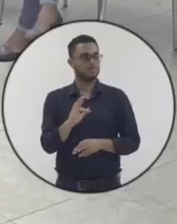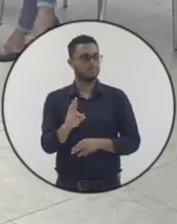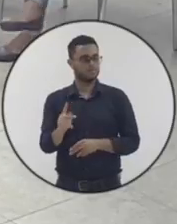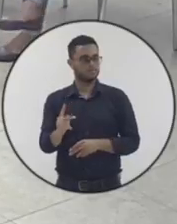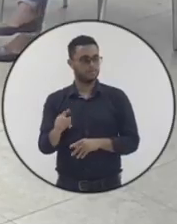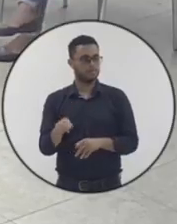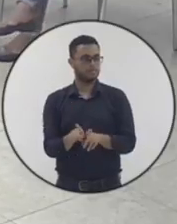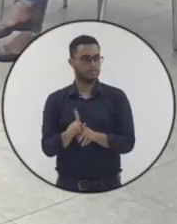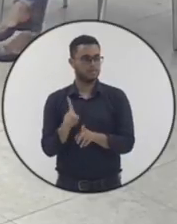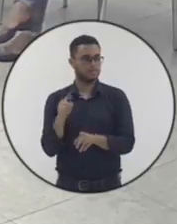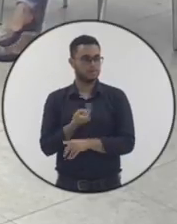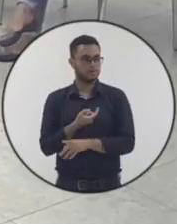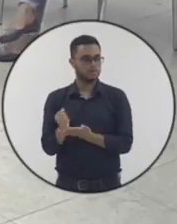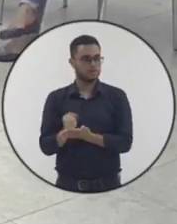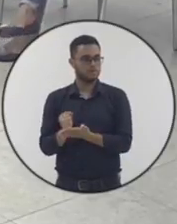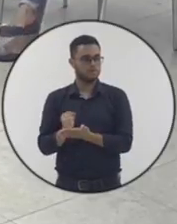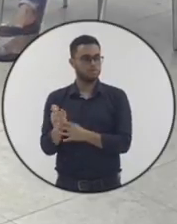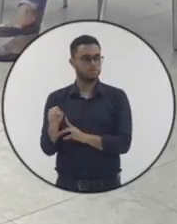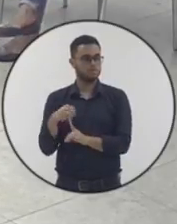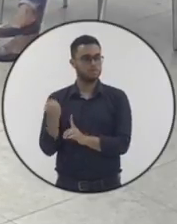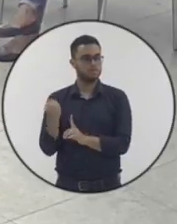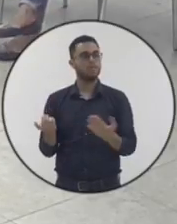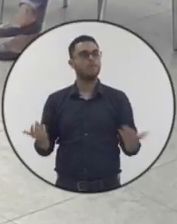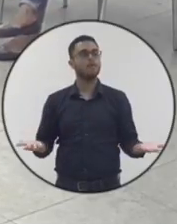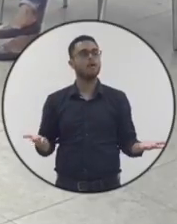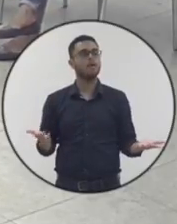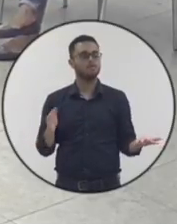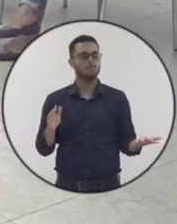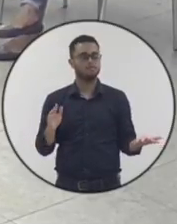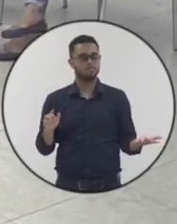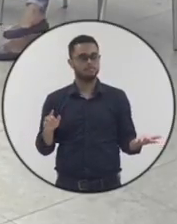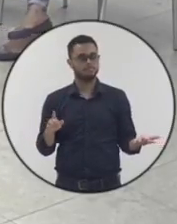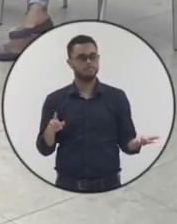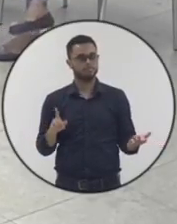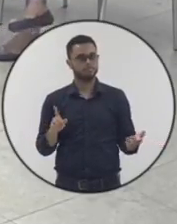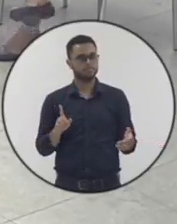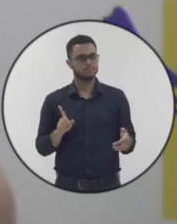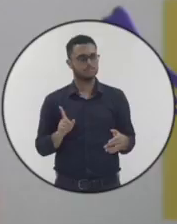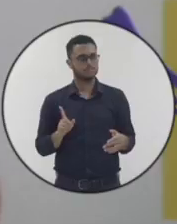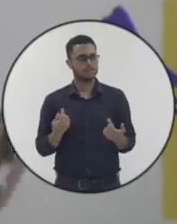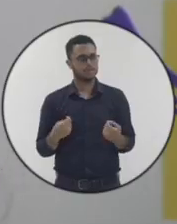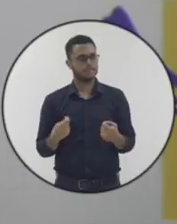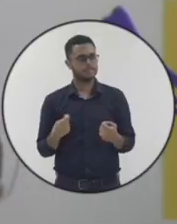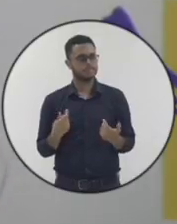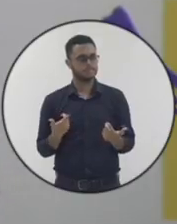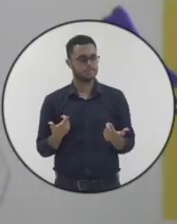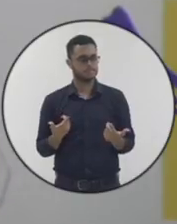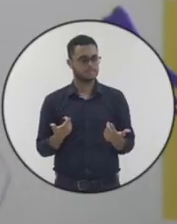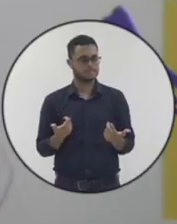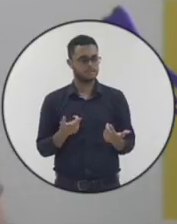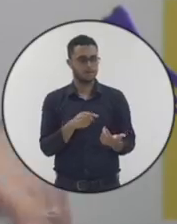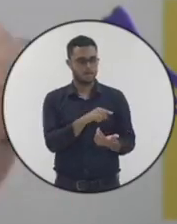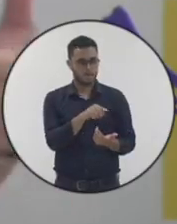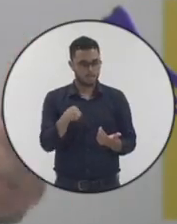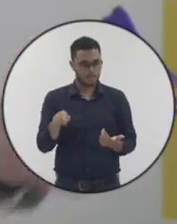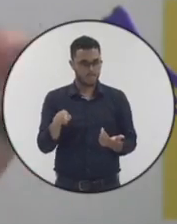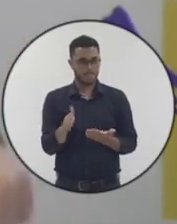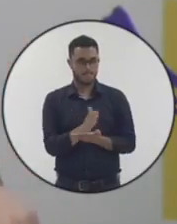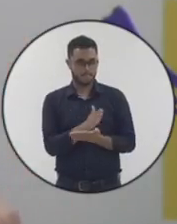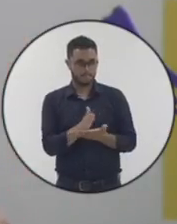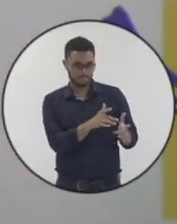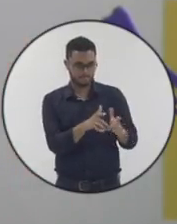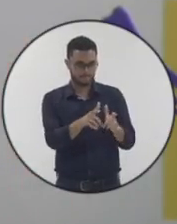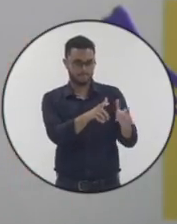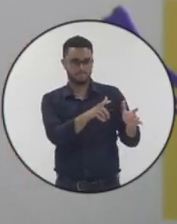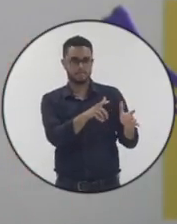também nosso Controle Social Movimento, que é demandar as unidades formadoras, né? É uma outra pauta